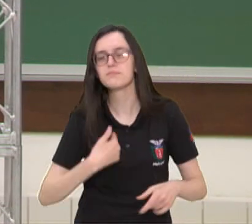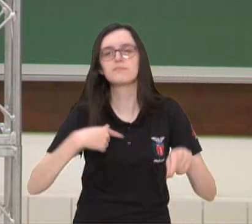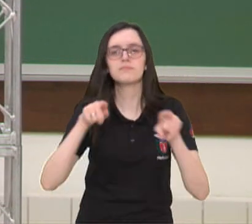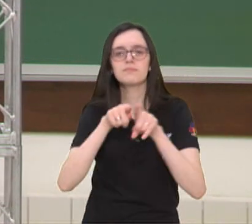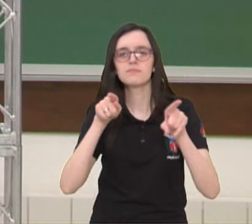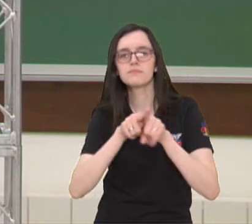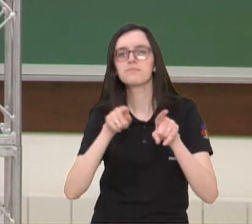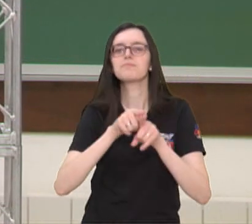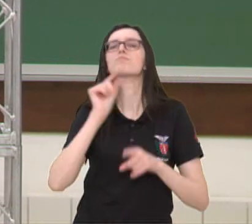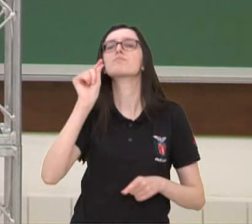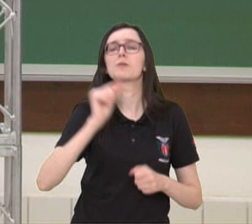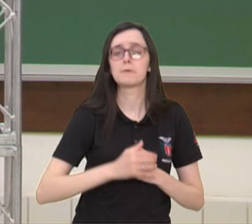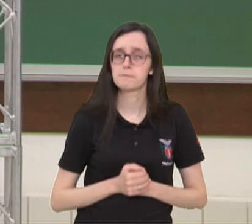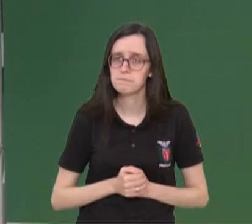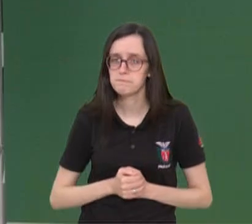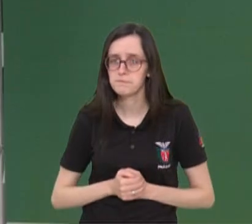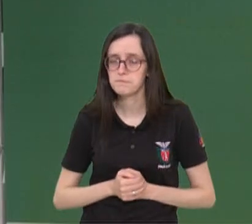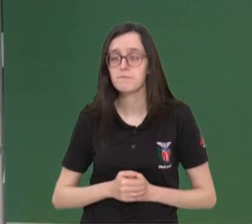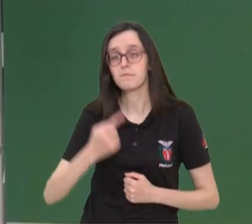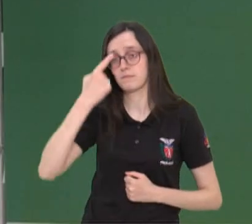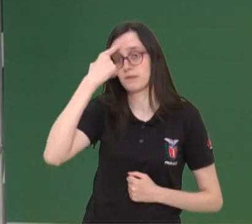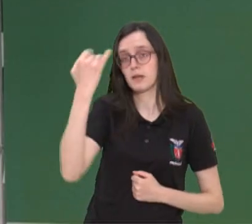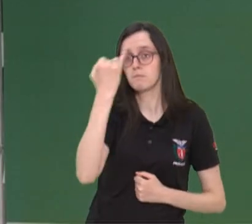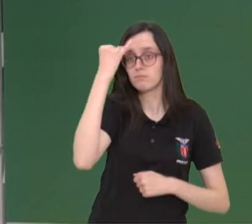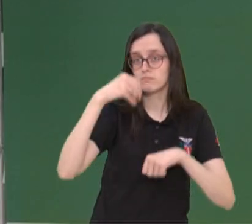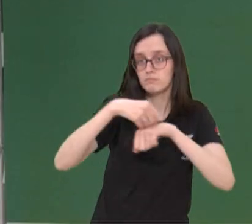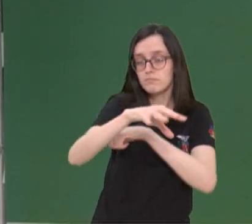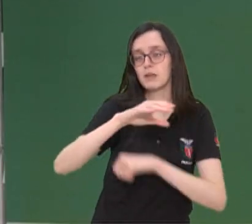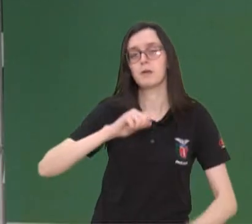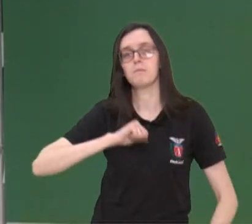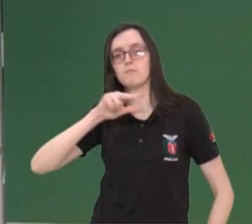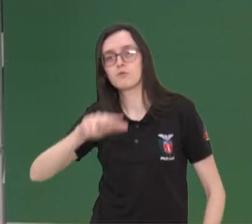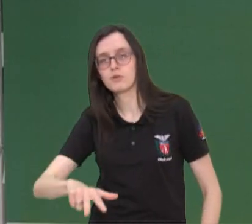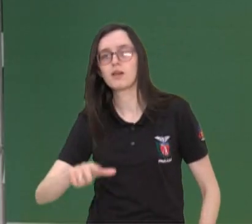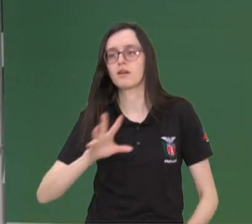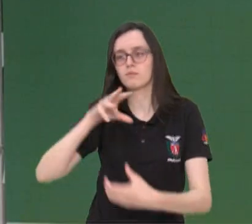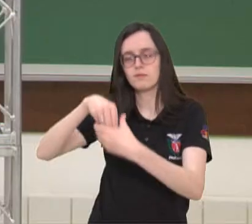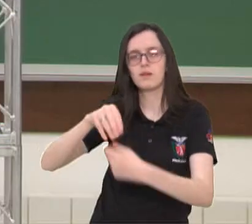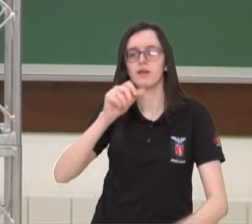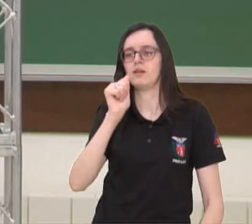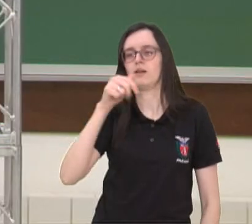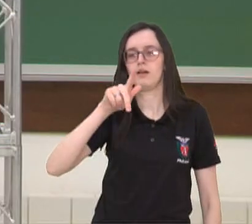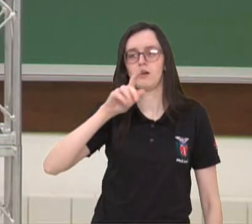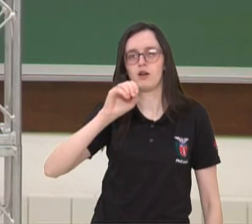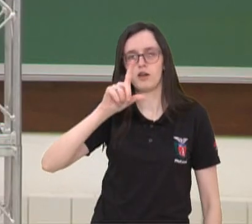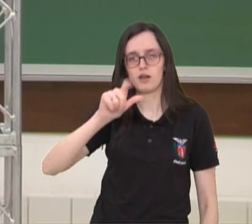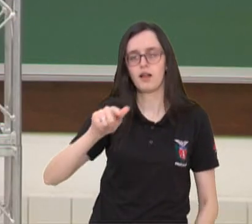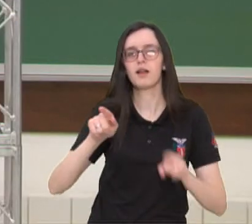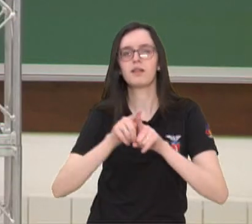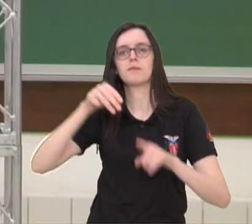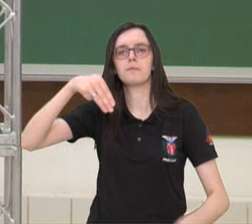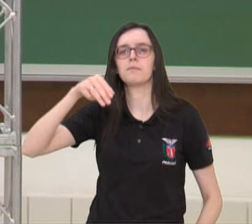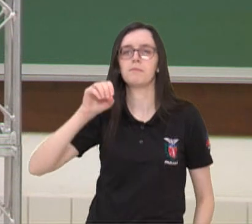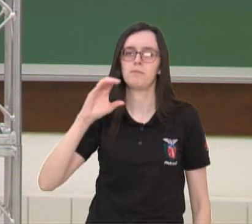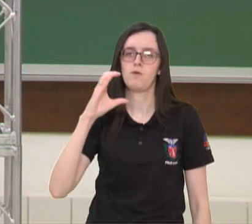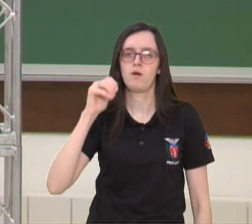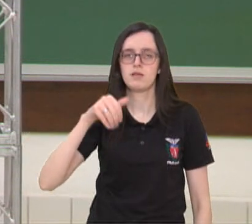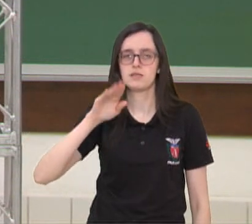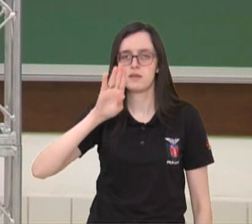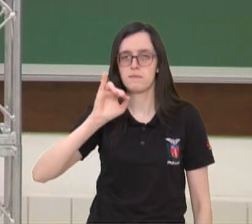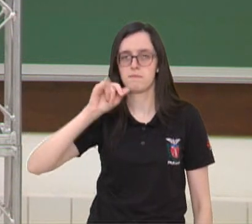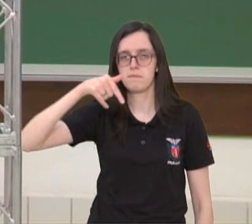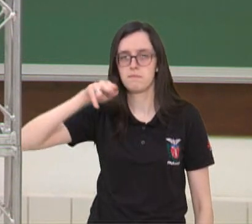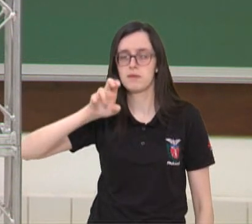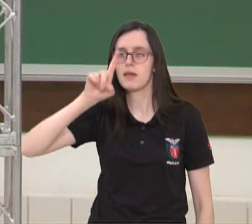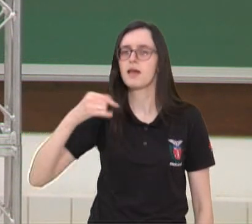atentava para você de que Portugal, ali, Angola e Moçambique seriam aí bem importantes para a nossa